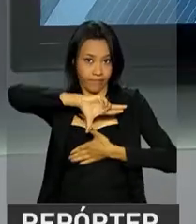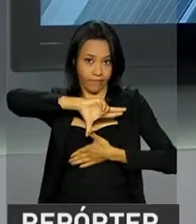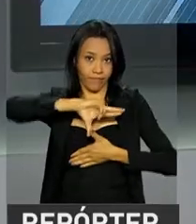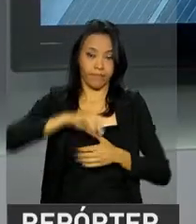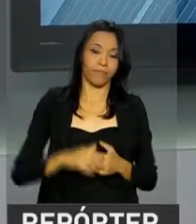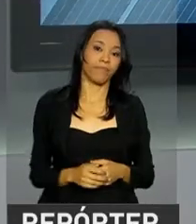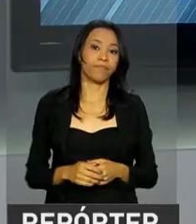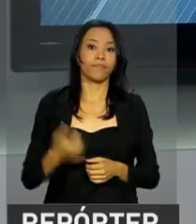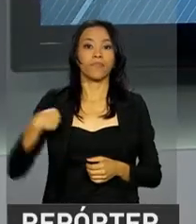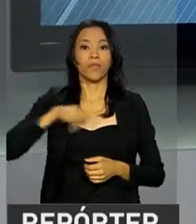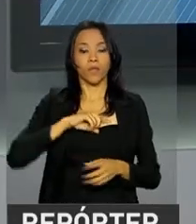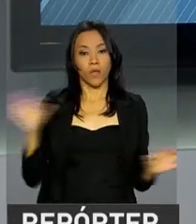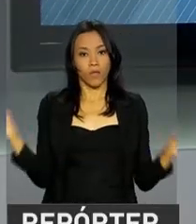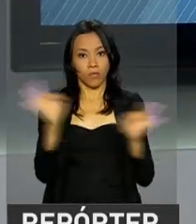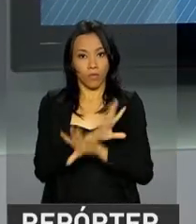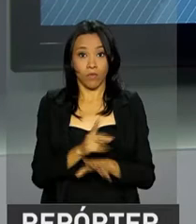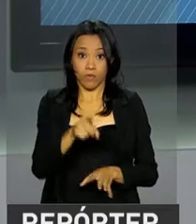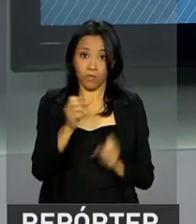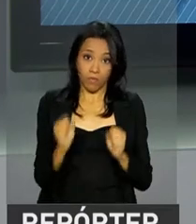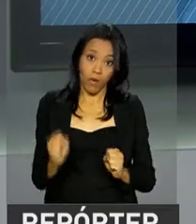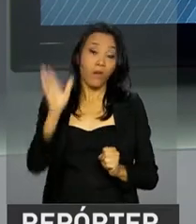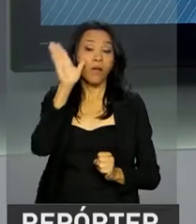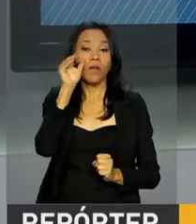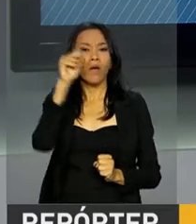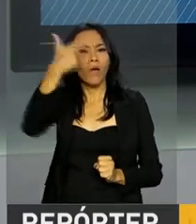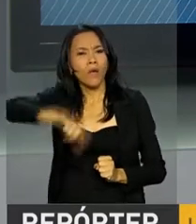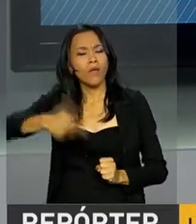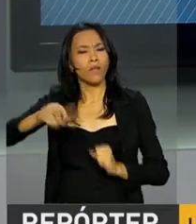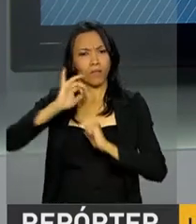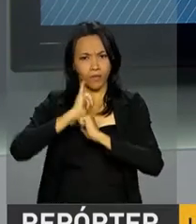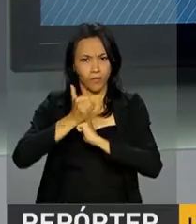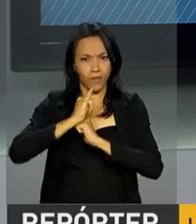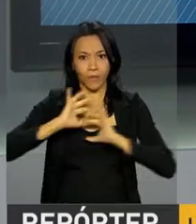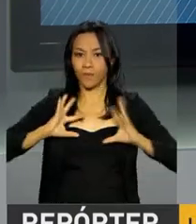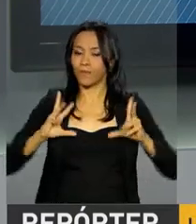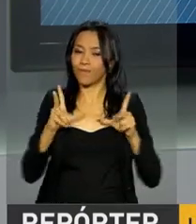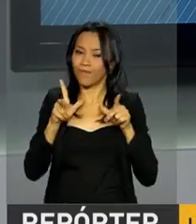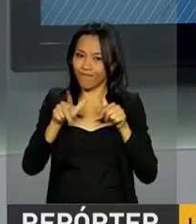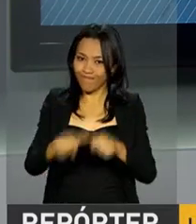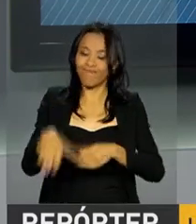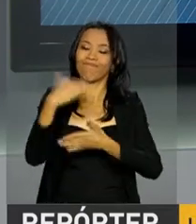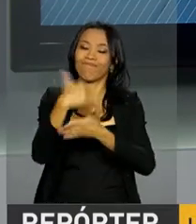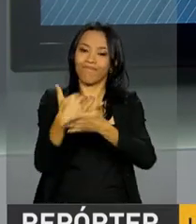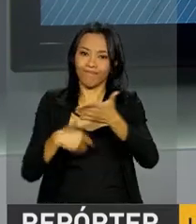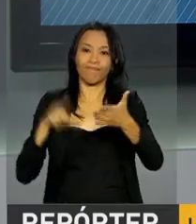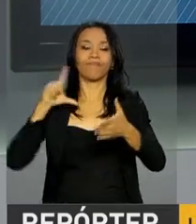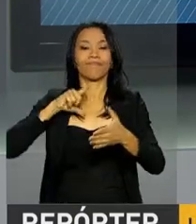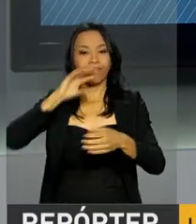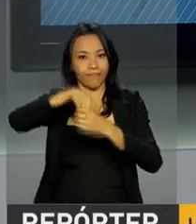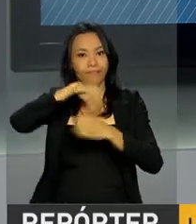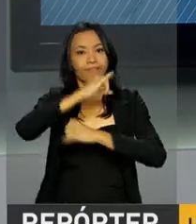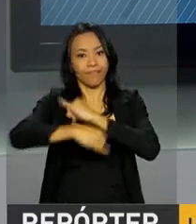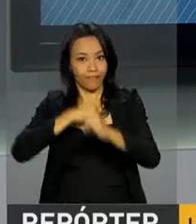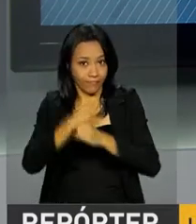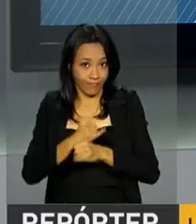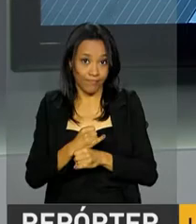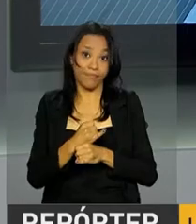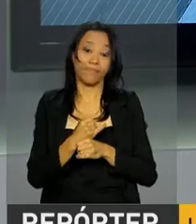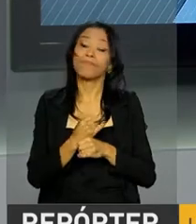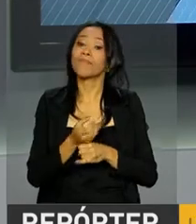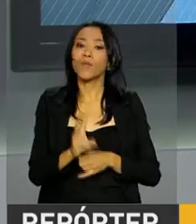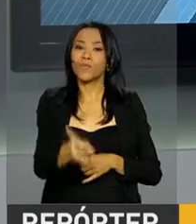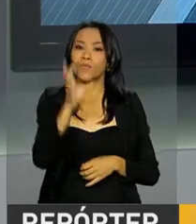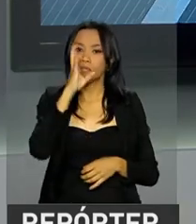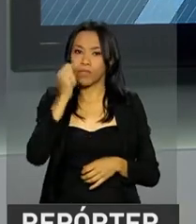nós ficamos por aqui você pode rever as reportagens no youtube e toda a nossa programação também está na página da nbr na internet